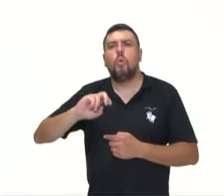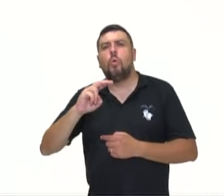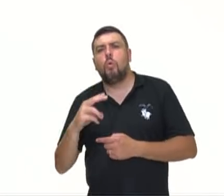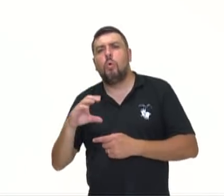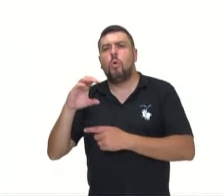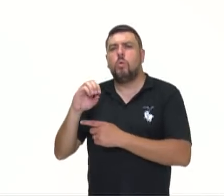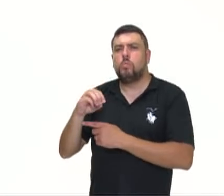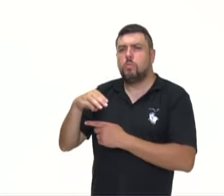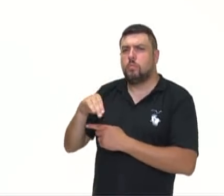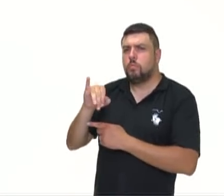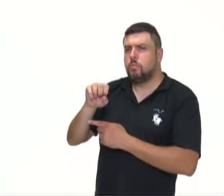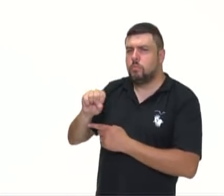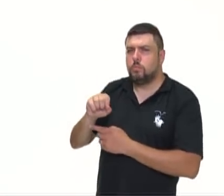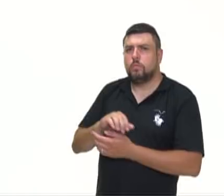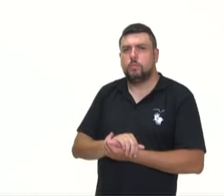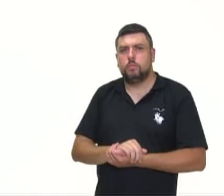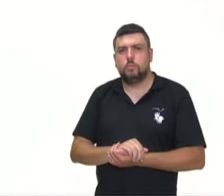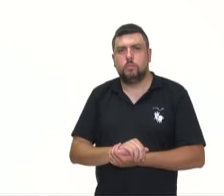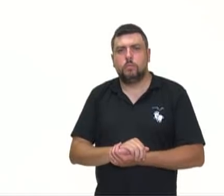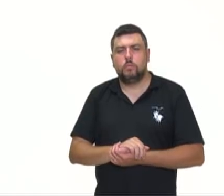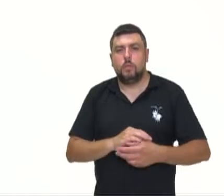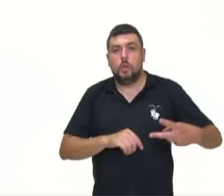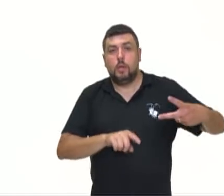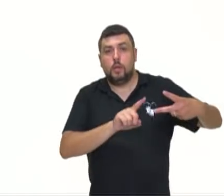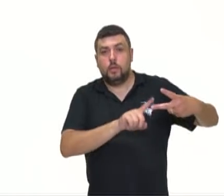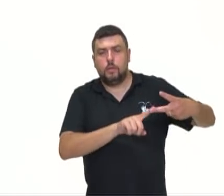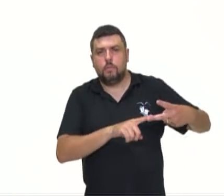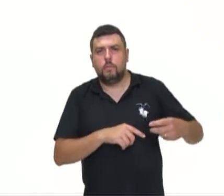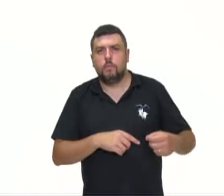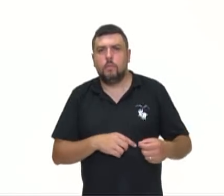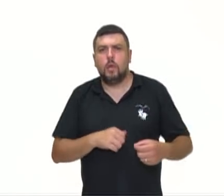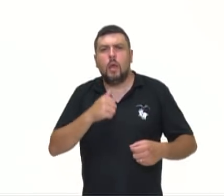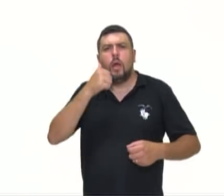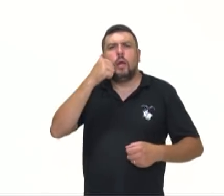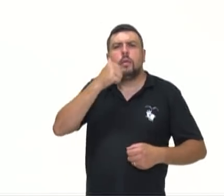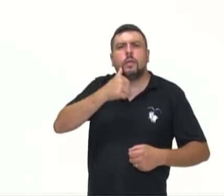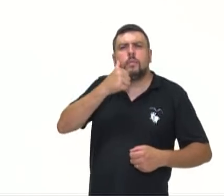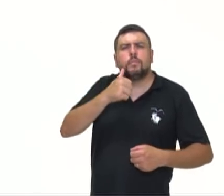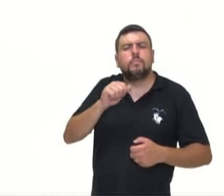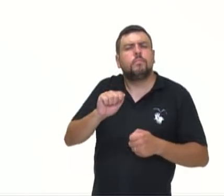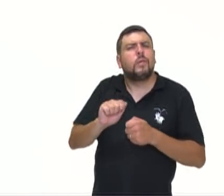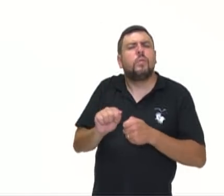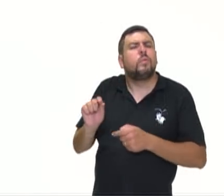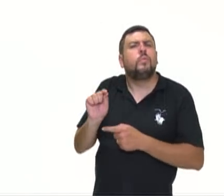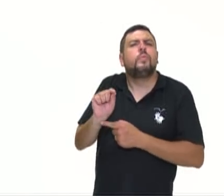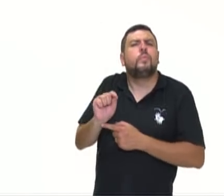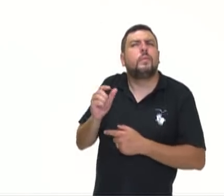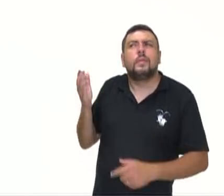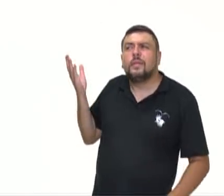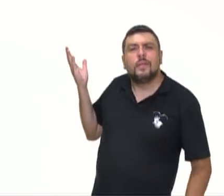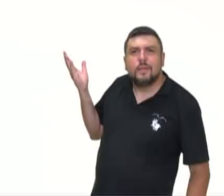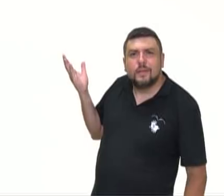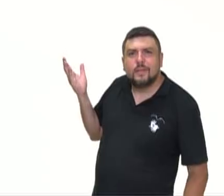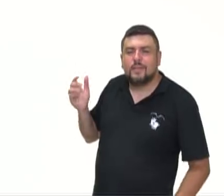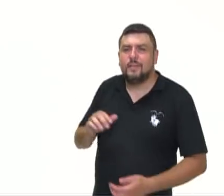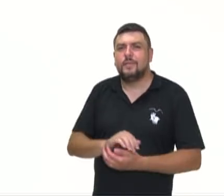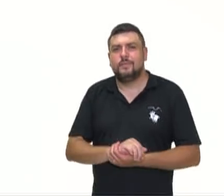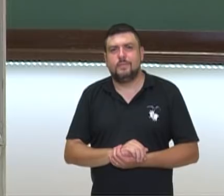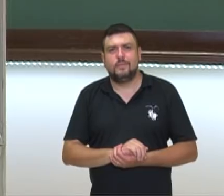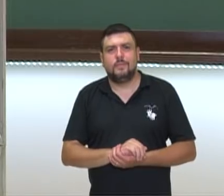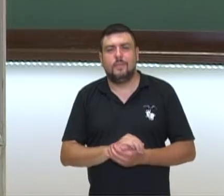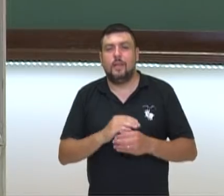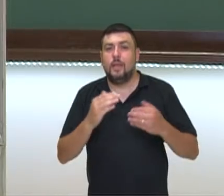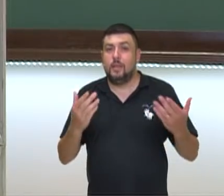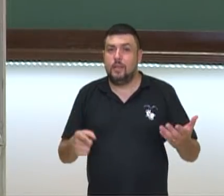B. Na história, as meninas fazem a mesma coisa. O quê? Vejam aí a primeira e a segunda alternativa. Então, vocês